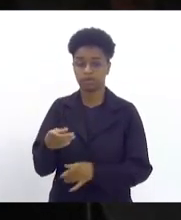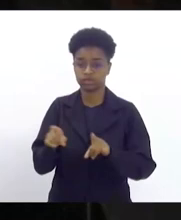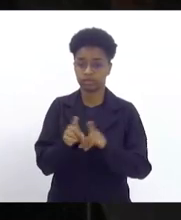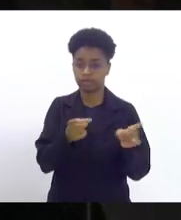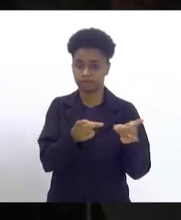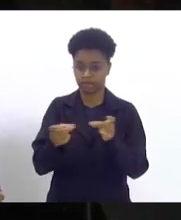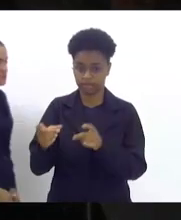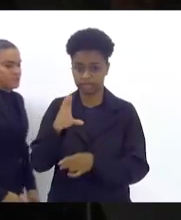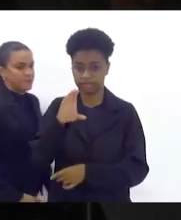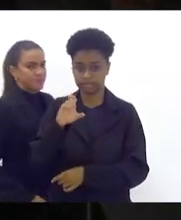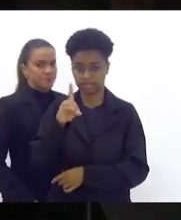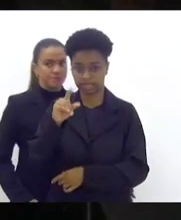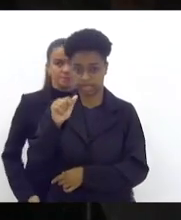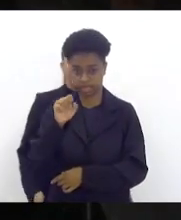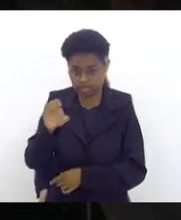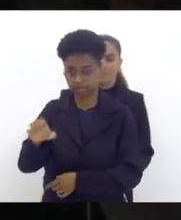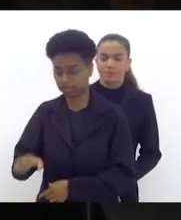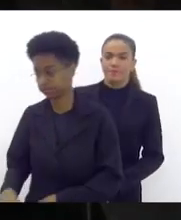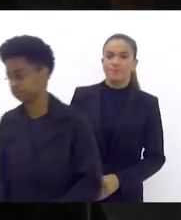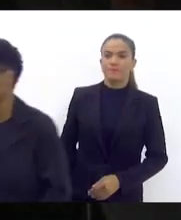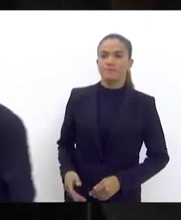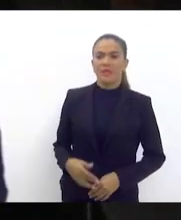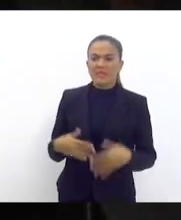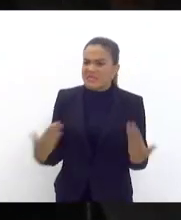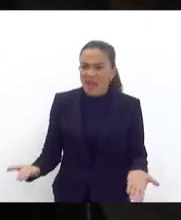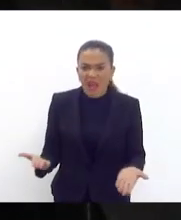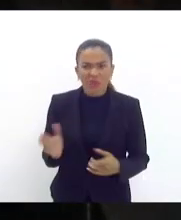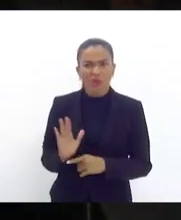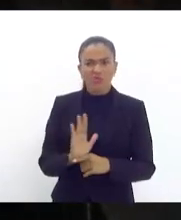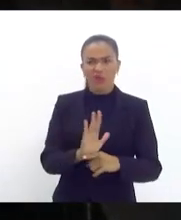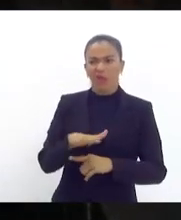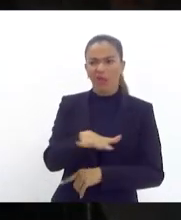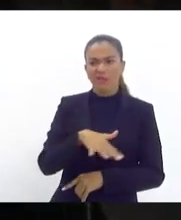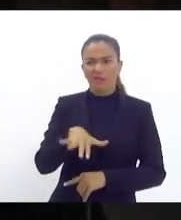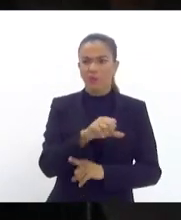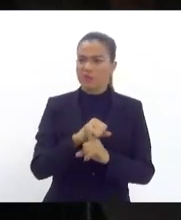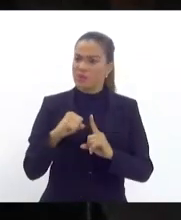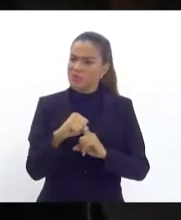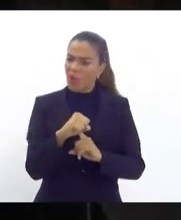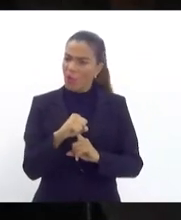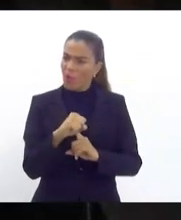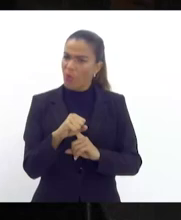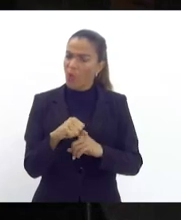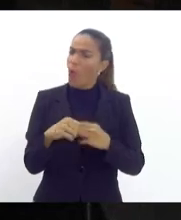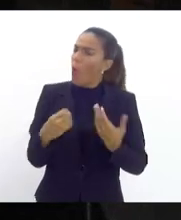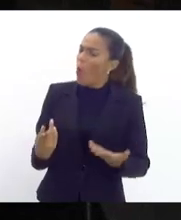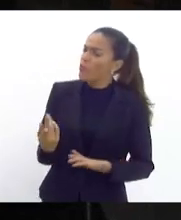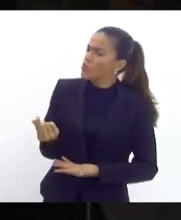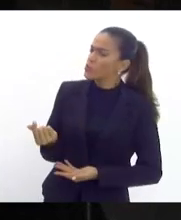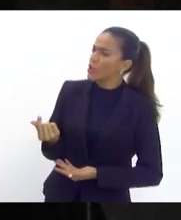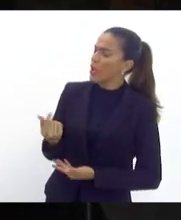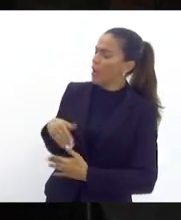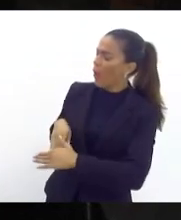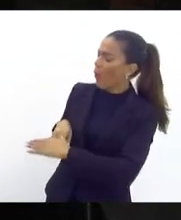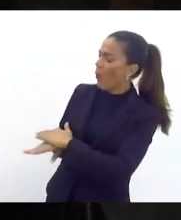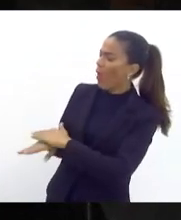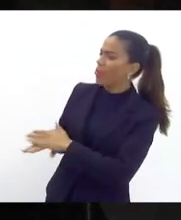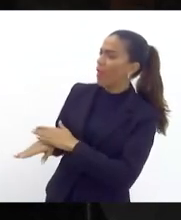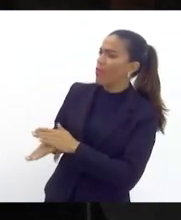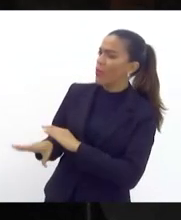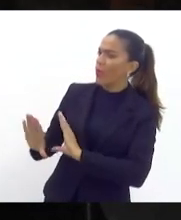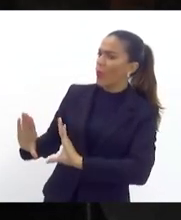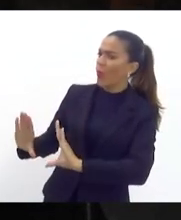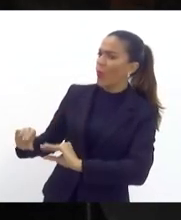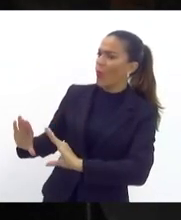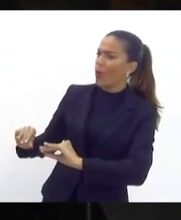cabia o município do Rio de Janeiro será que não ajudaria na questão social ou esse dinheiro tá deixado está sendo deixado embaixo do colchão para